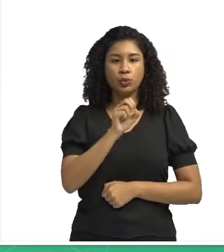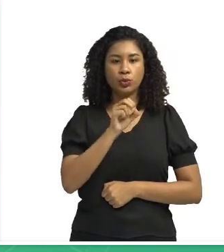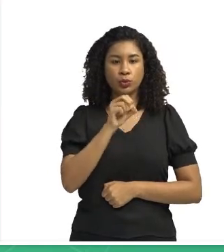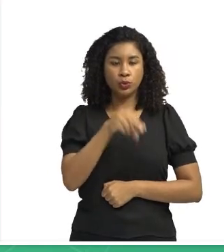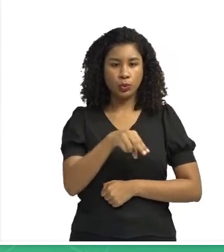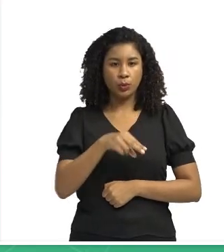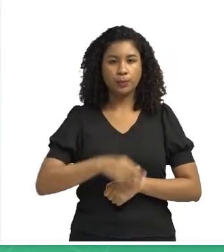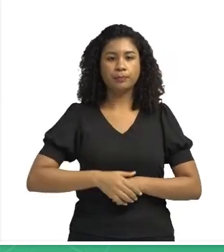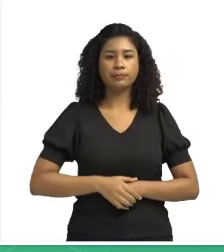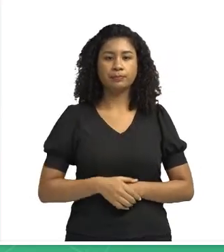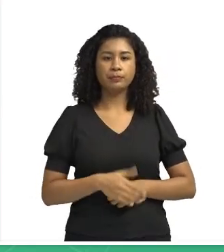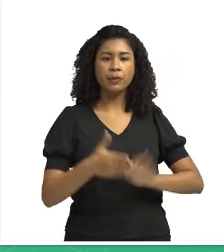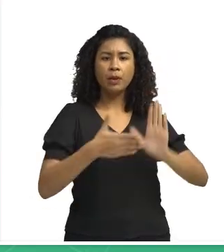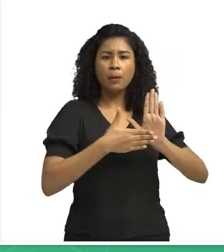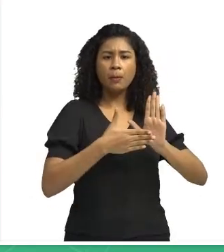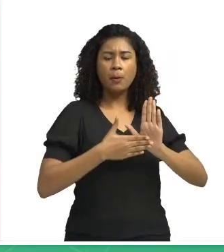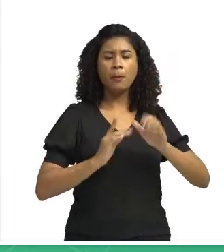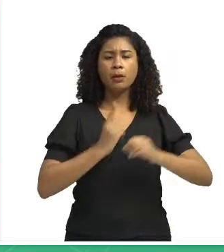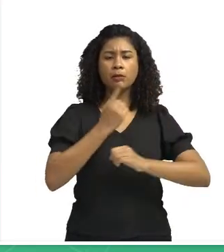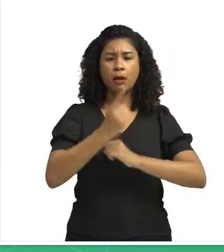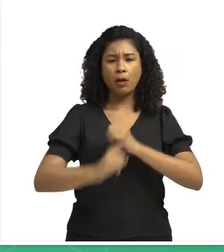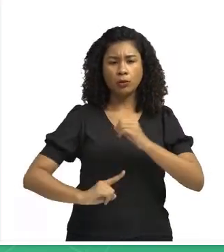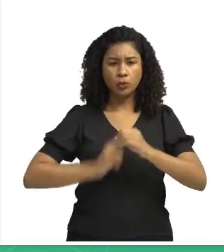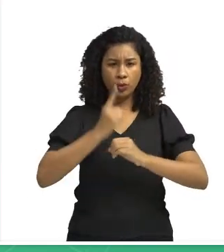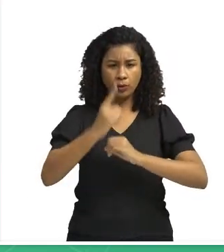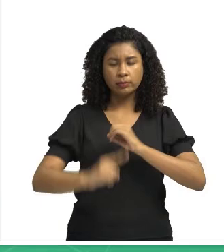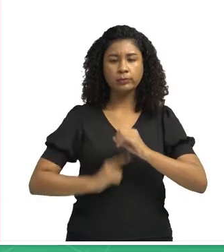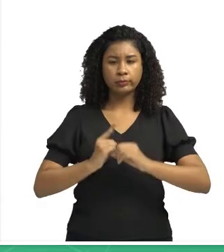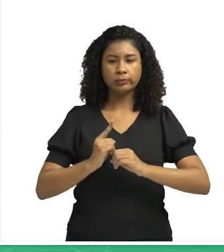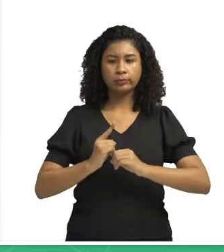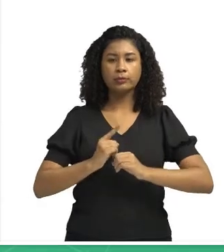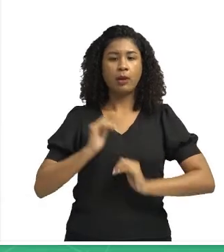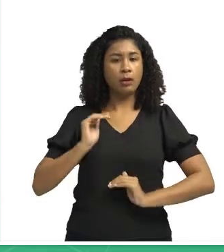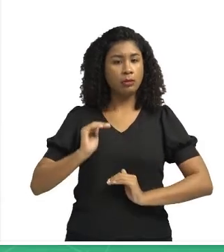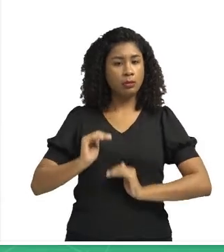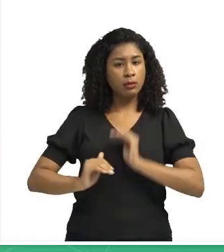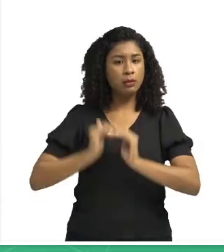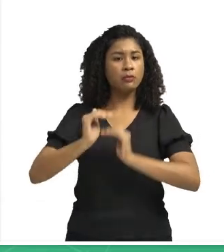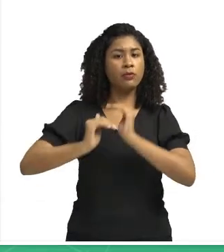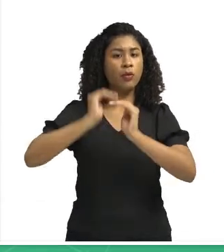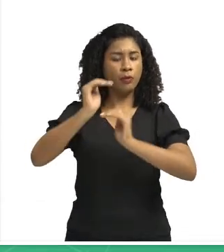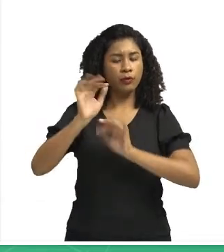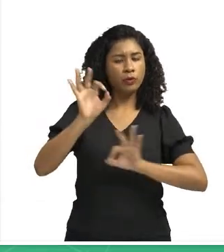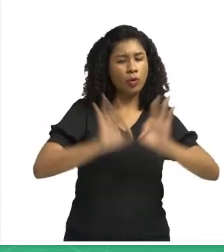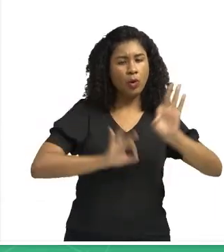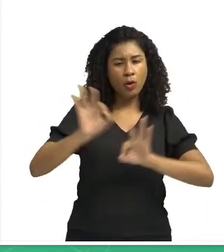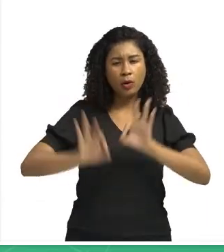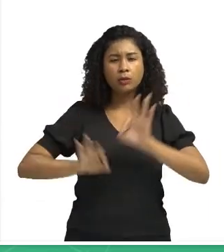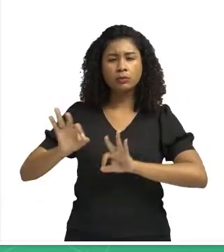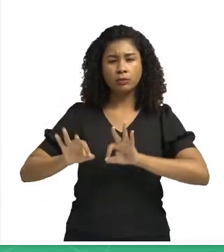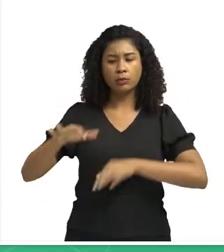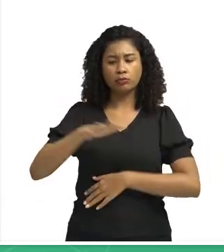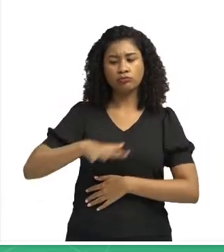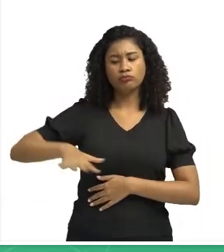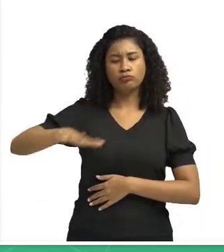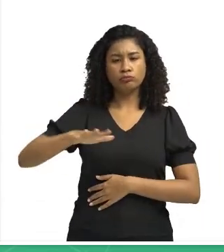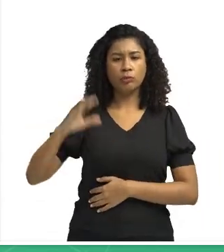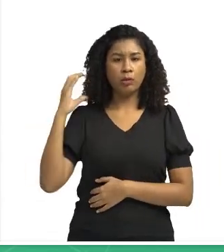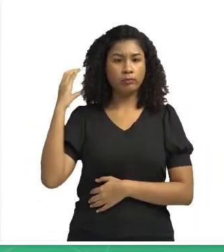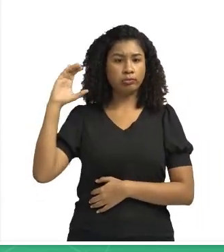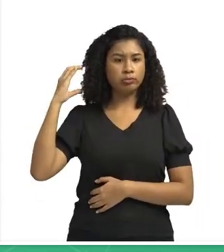modelos atômicos, eles foram desenvolvidos pelos cientistas com o intuito